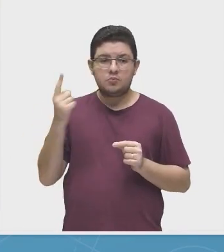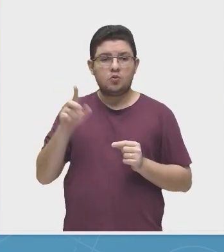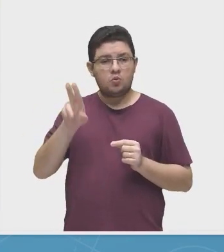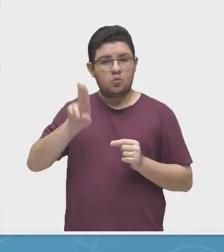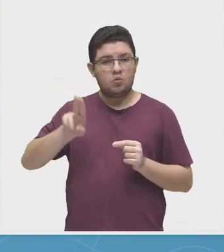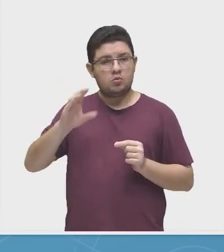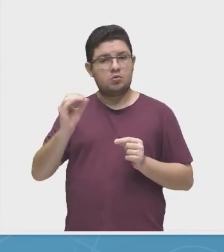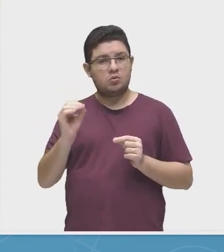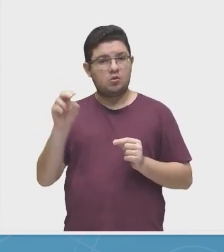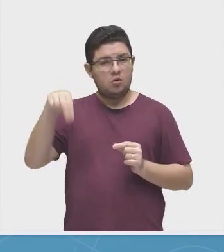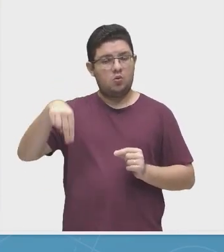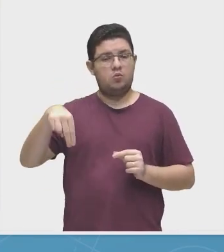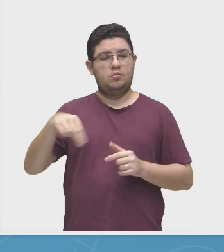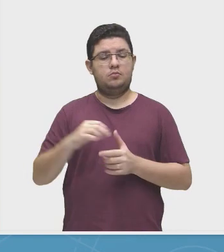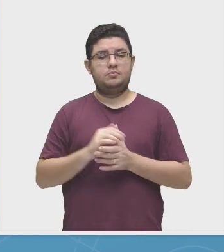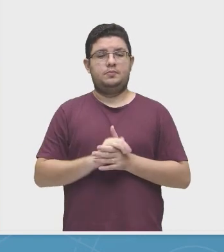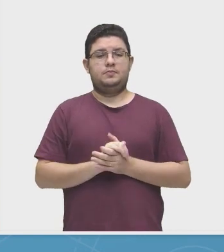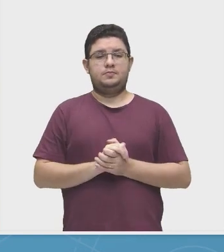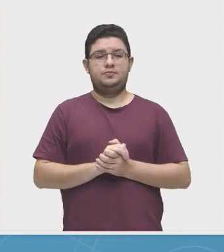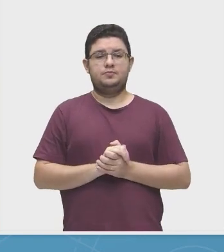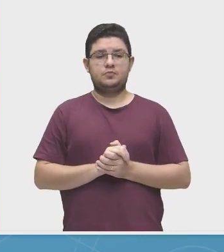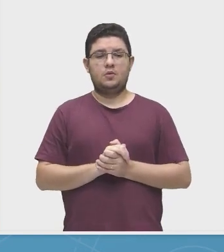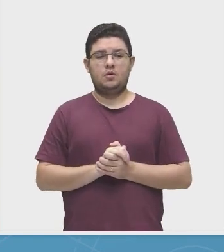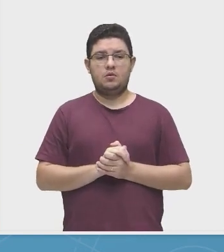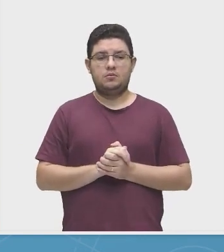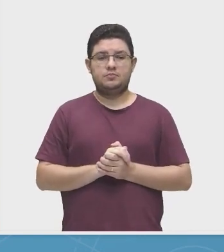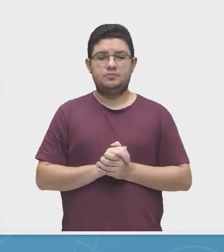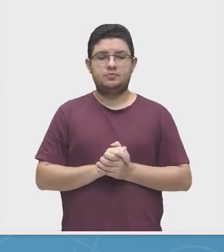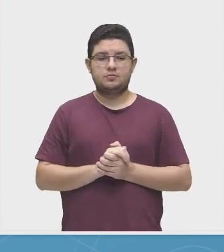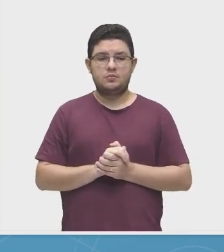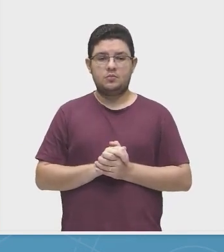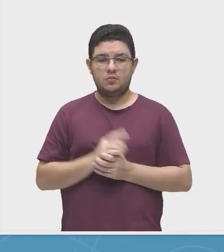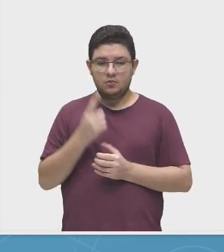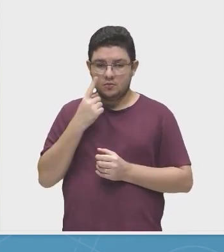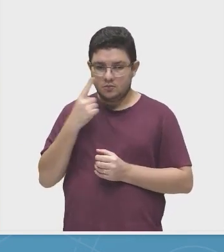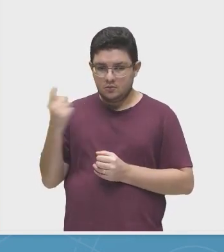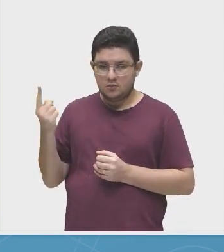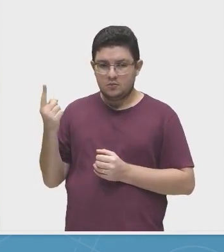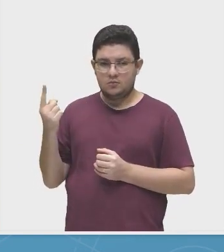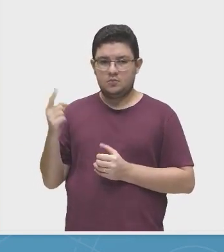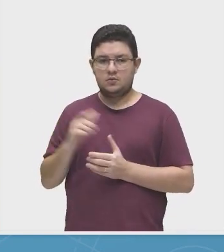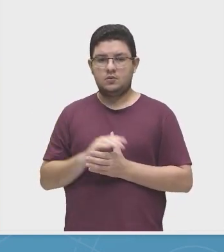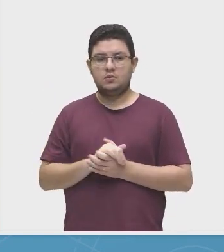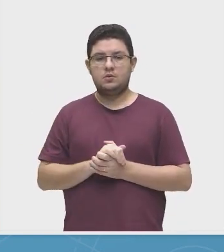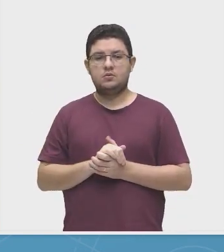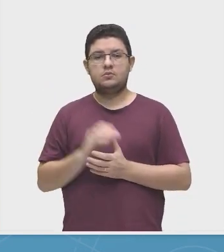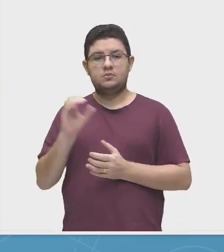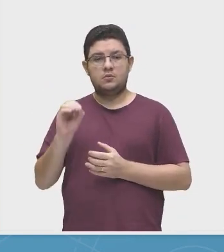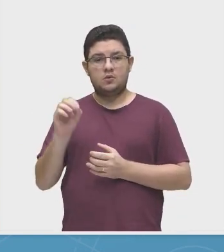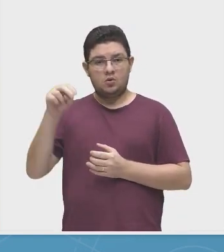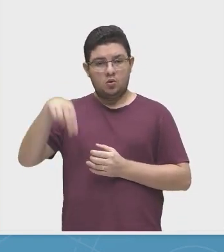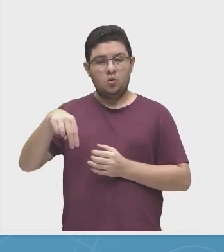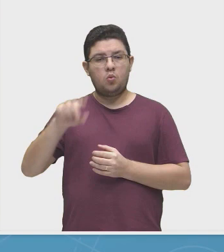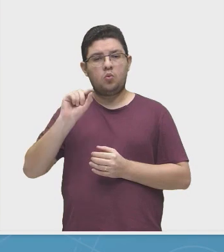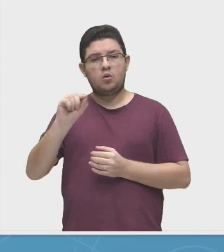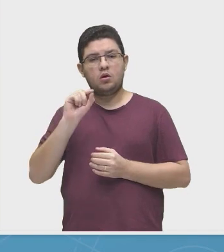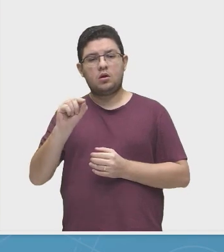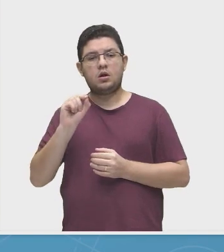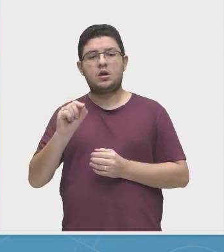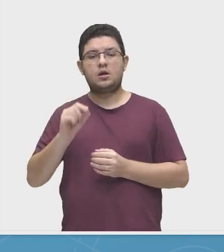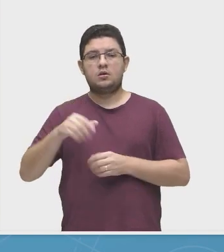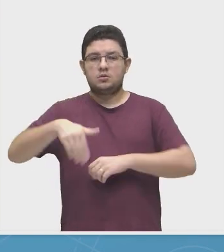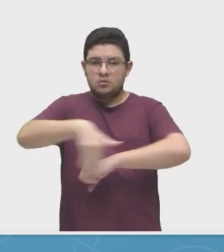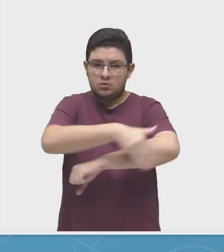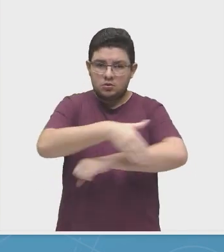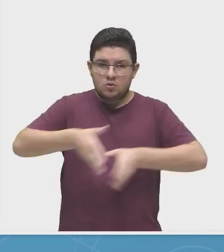utilização da preposição on. On Fifth Avenue, na Quinta Avenida, uma avenida